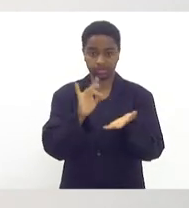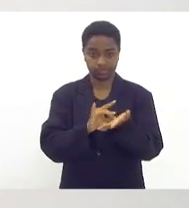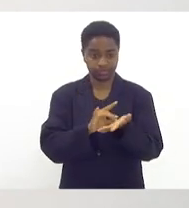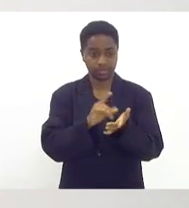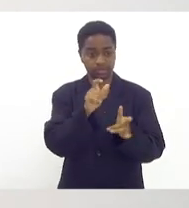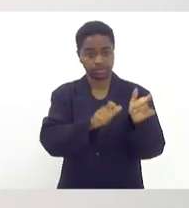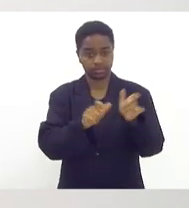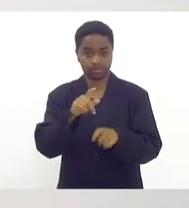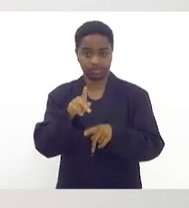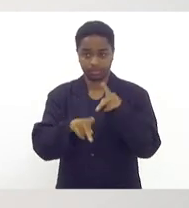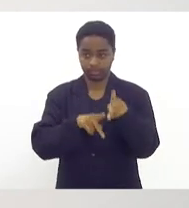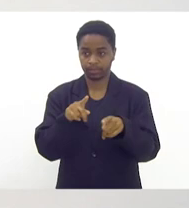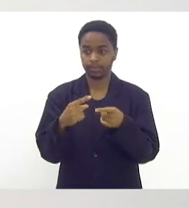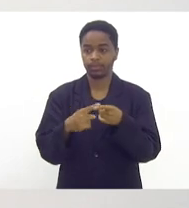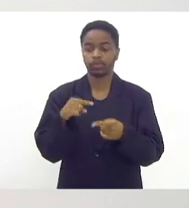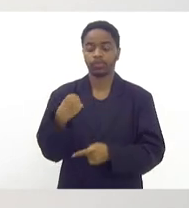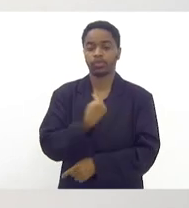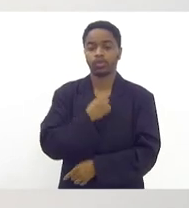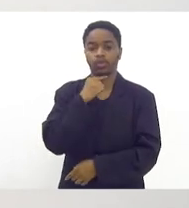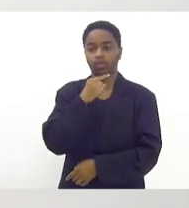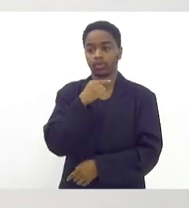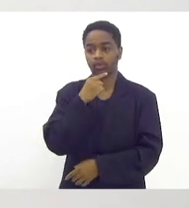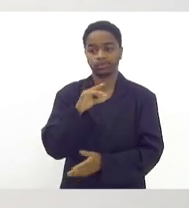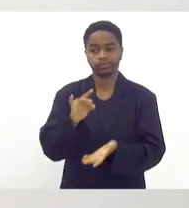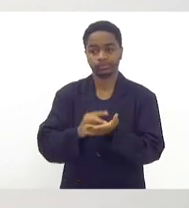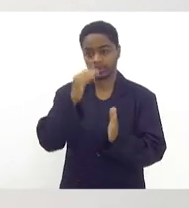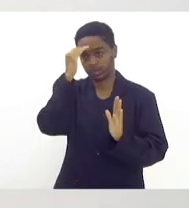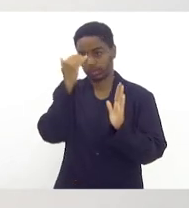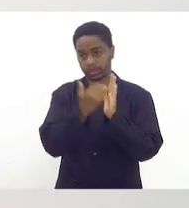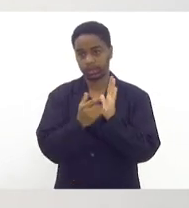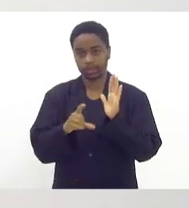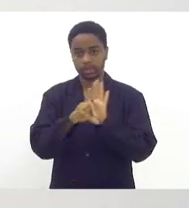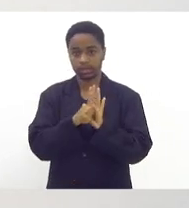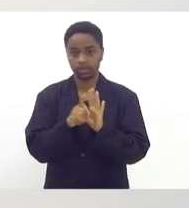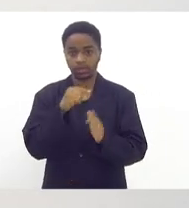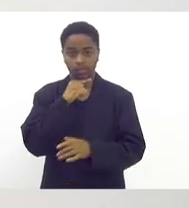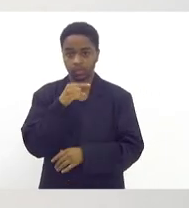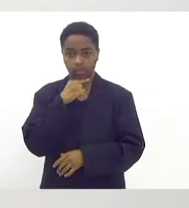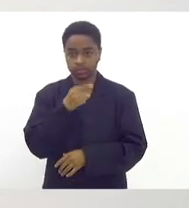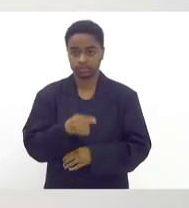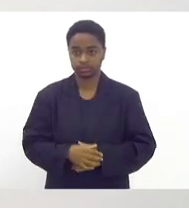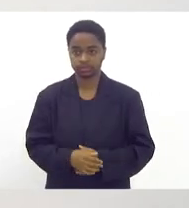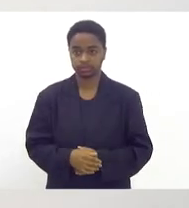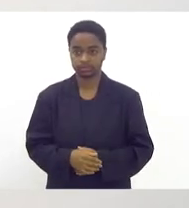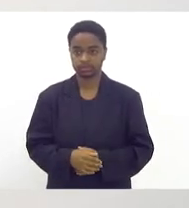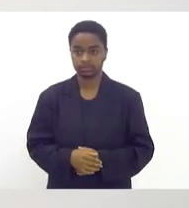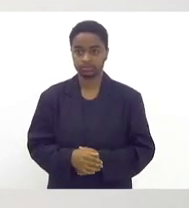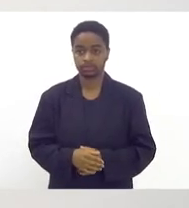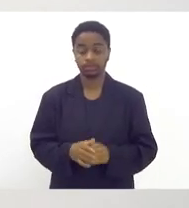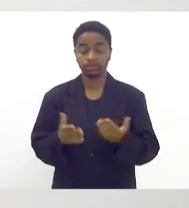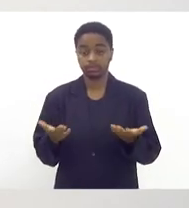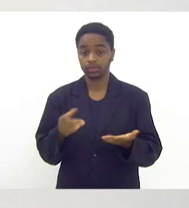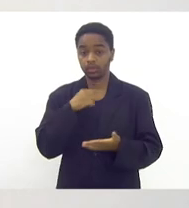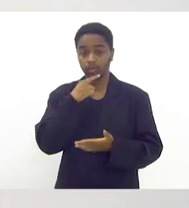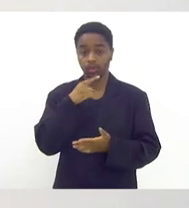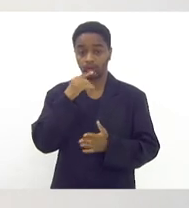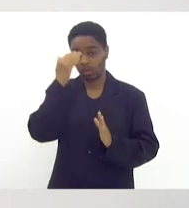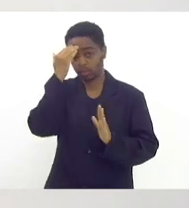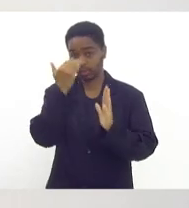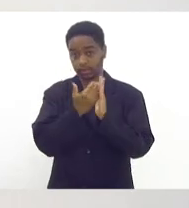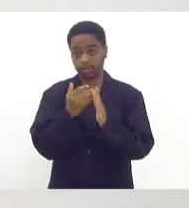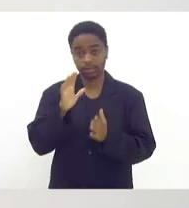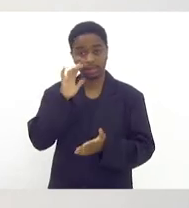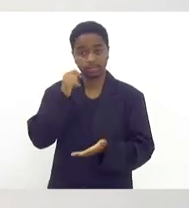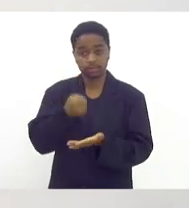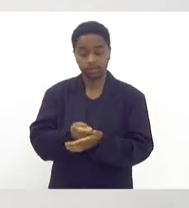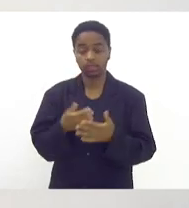realidade se impõe a gente não está conseguindo fazer cumprir lei não está conseguindo fazer cumprir a lei não está conseguindo fazer cumprir a decisão isso